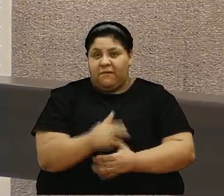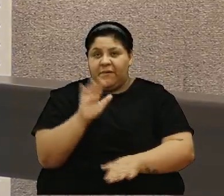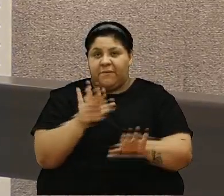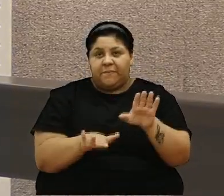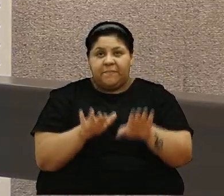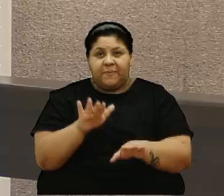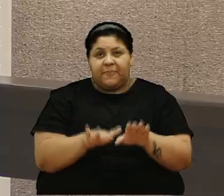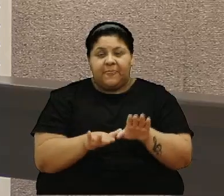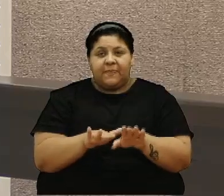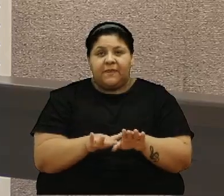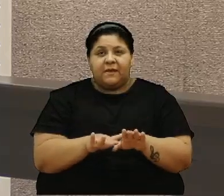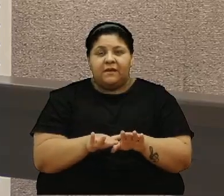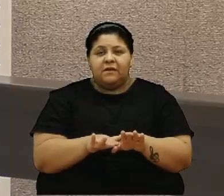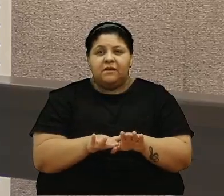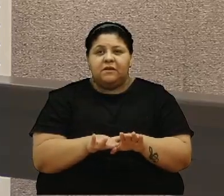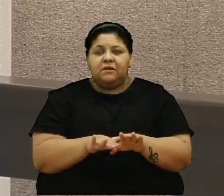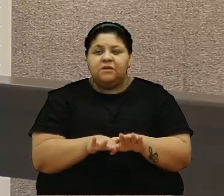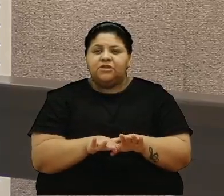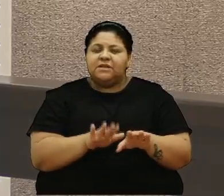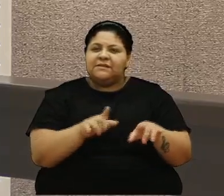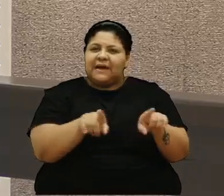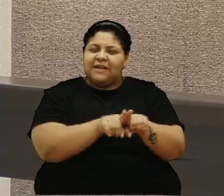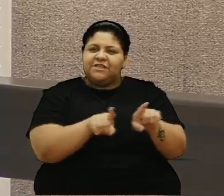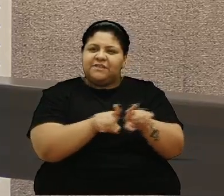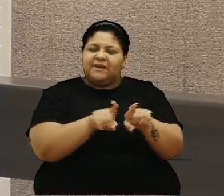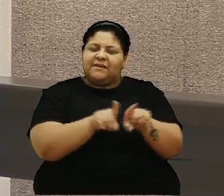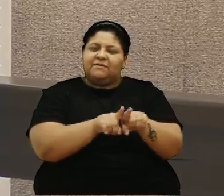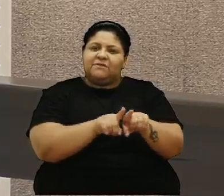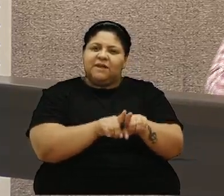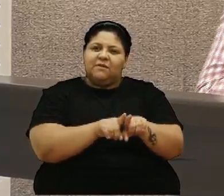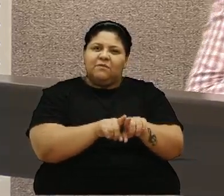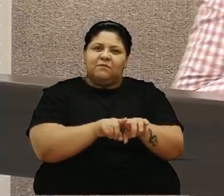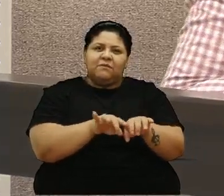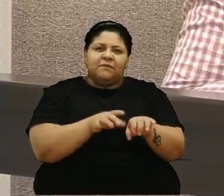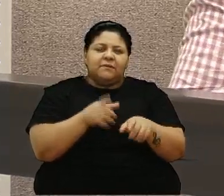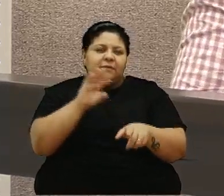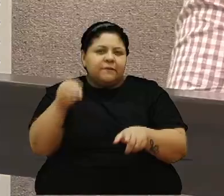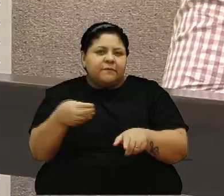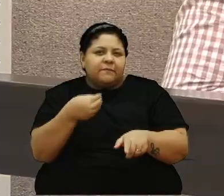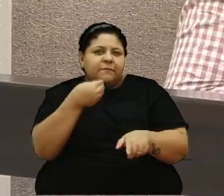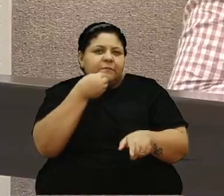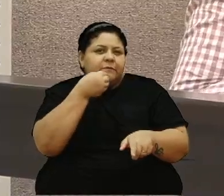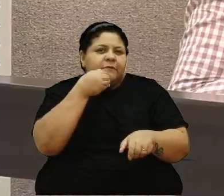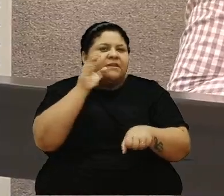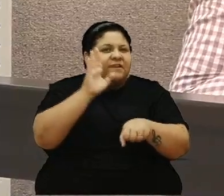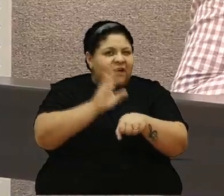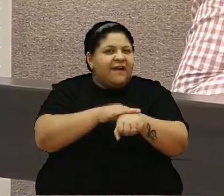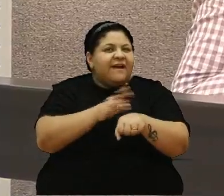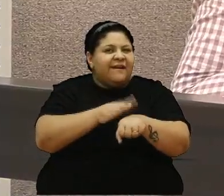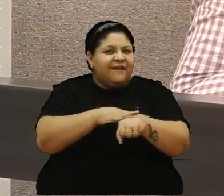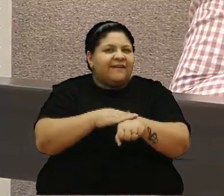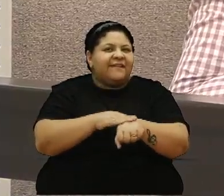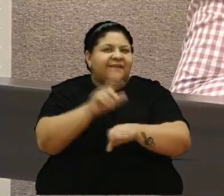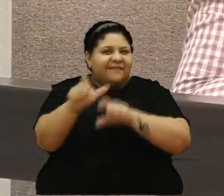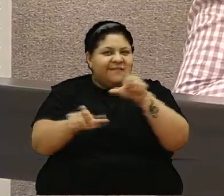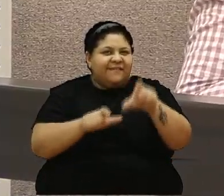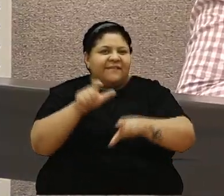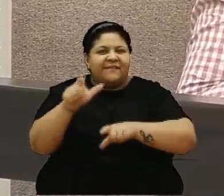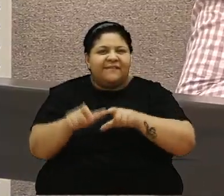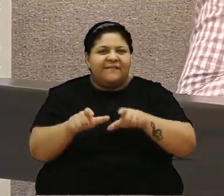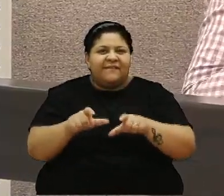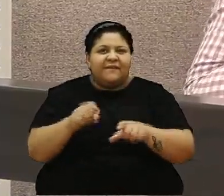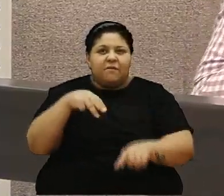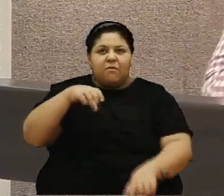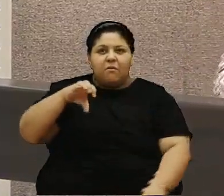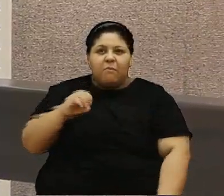meio de chantagem, como foi posto aqui. Então, parabéns a todos os vereadores que estão se comprometendo. Faço questão de mostrar aqui também que estou com um símbolo aqui do Maio Laranja,